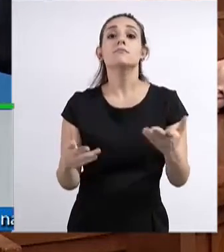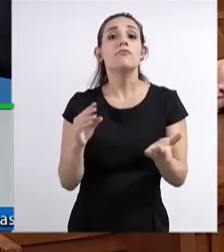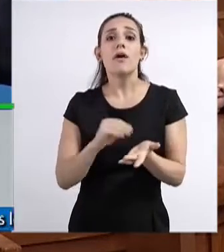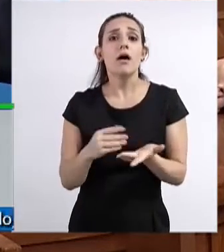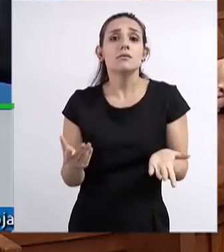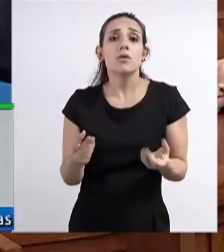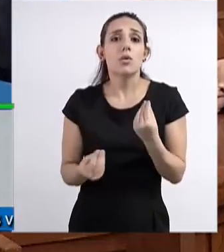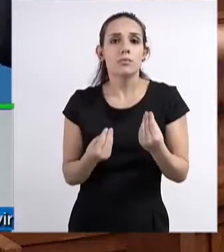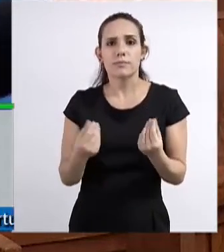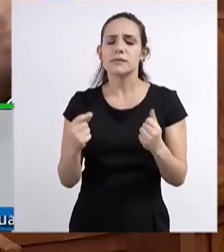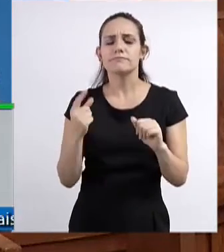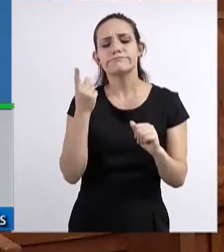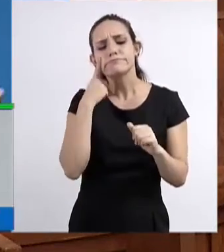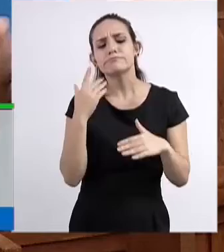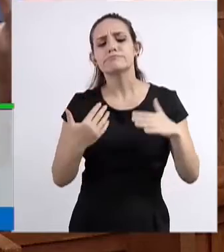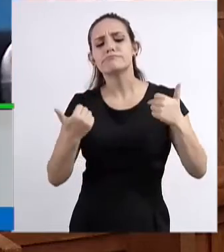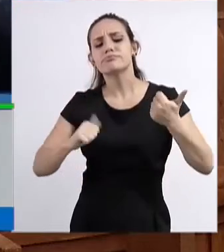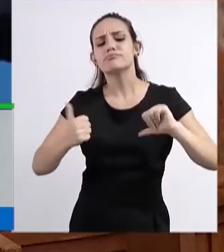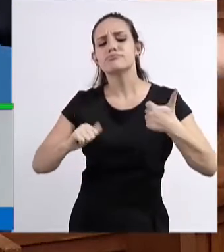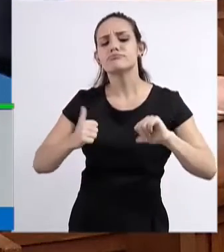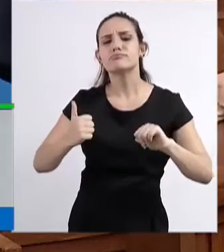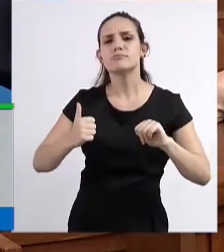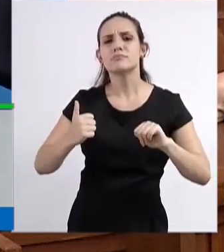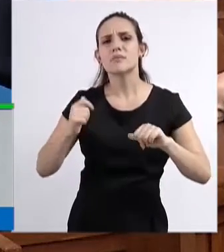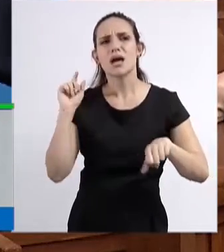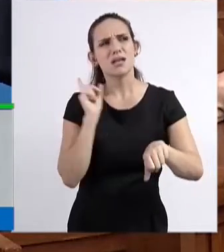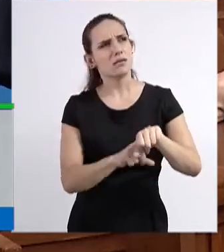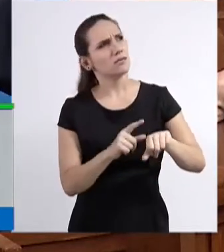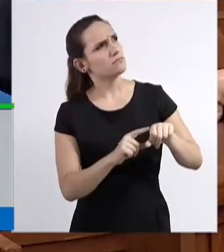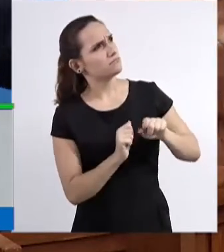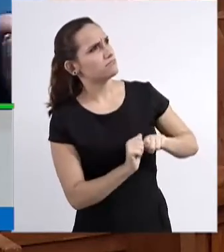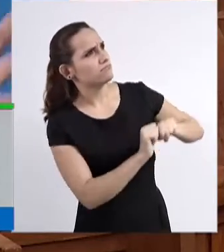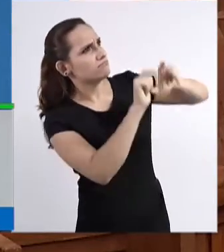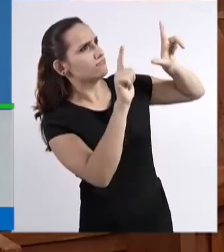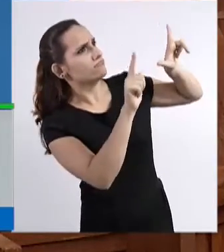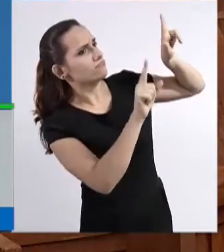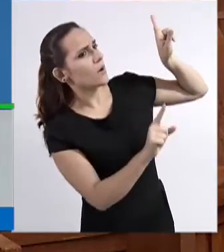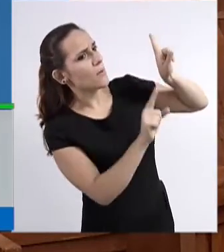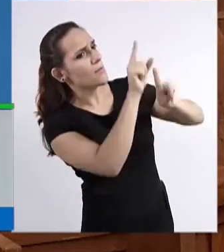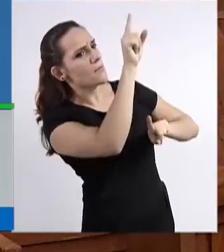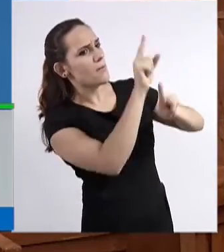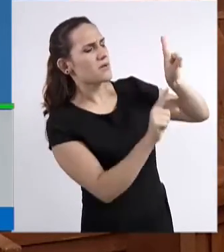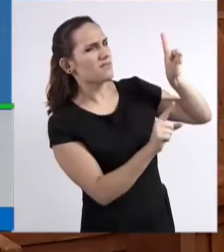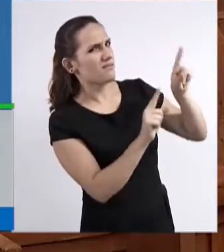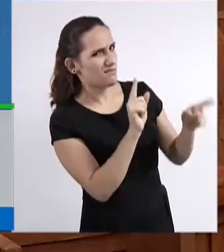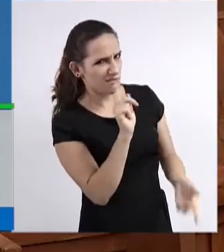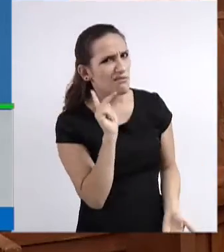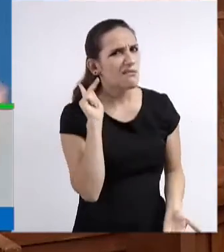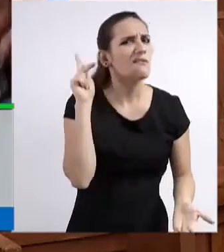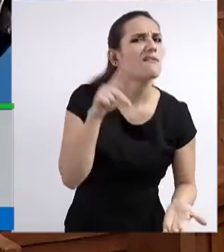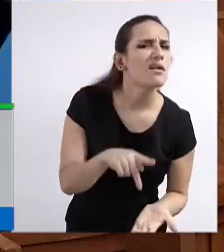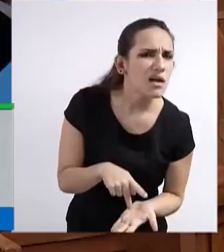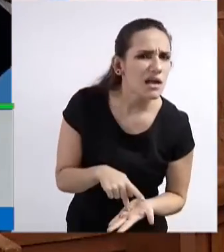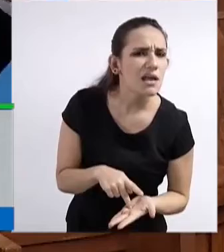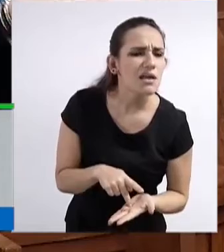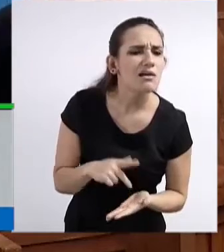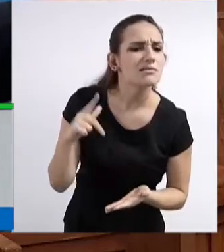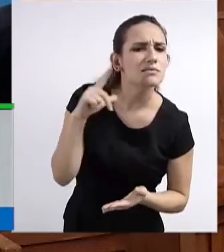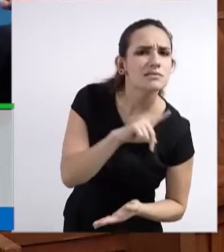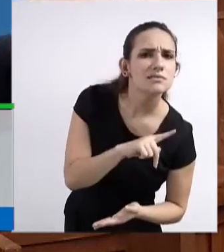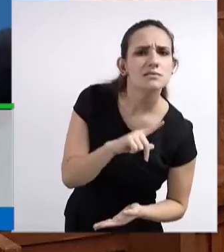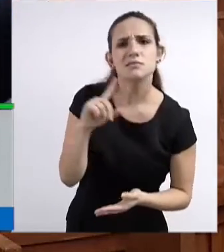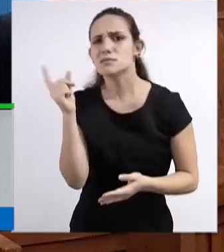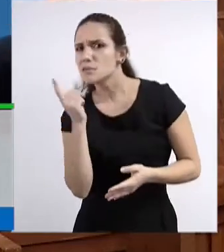gente analisar. E quando esses números eles são apresentados, nós observarmos se efetivamente aquilo que está